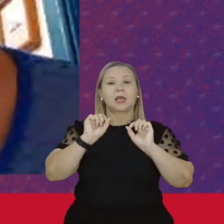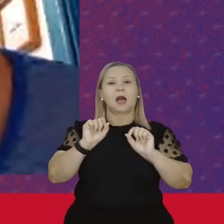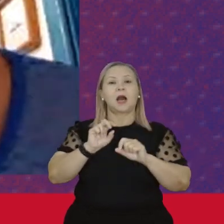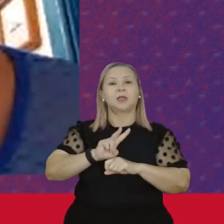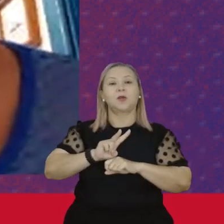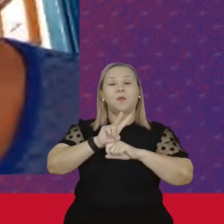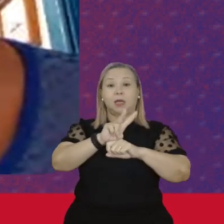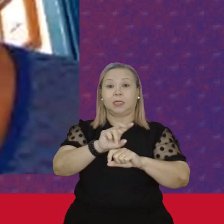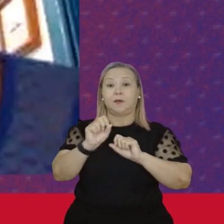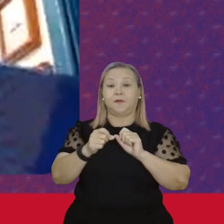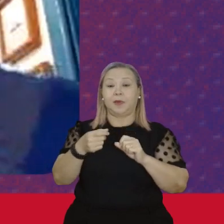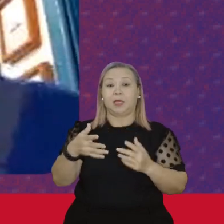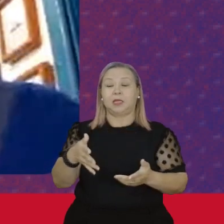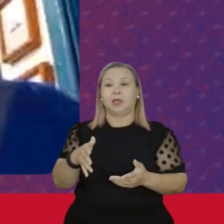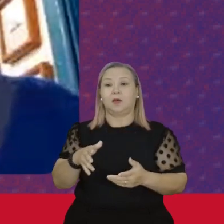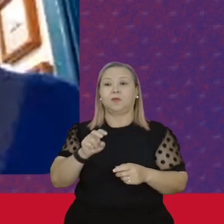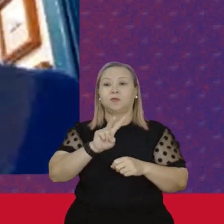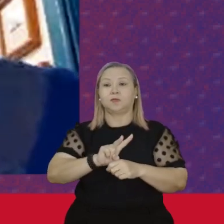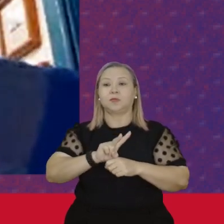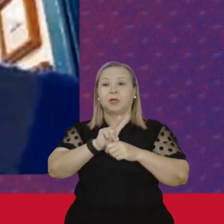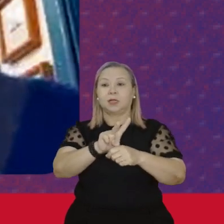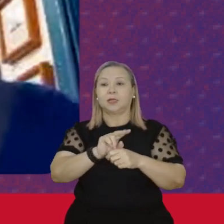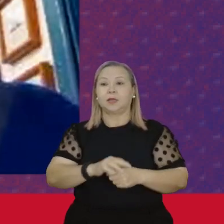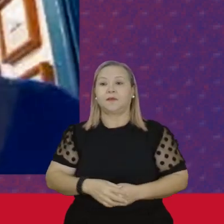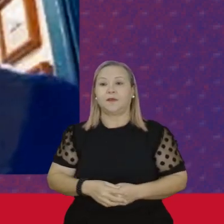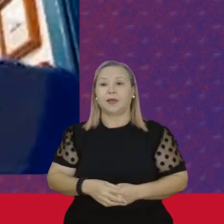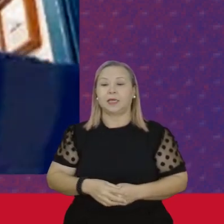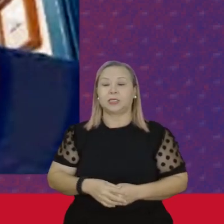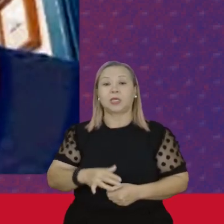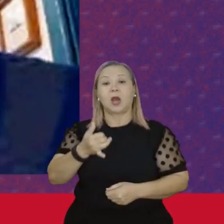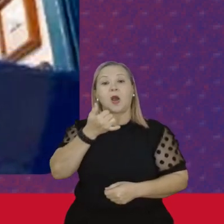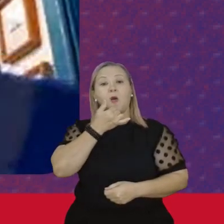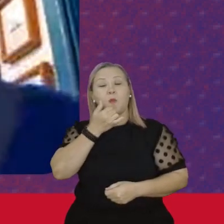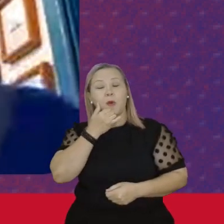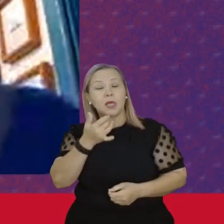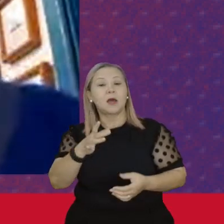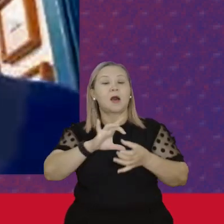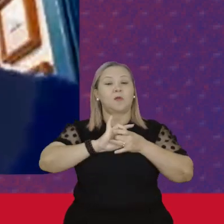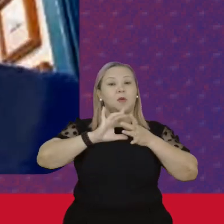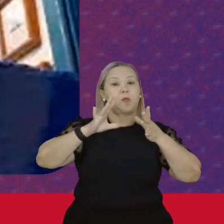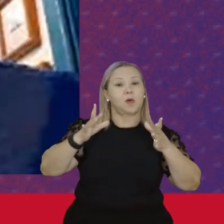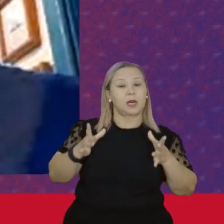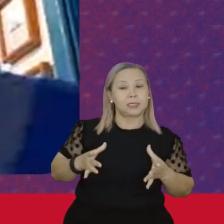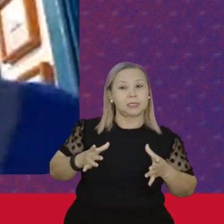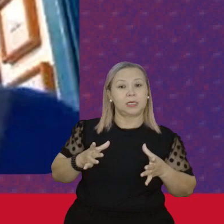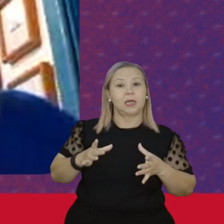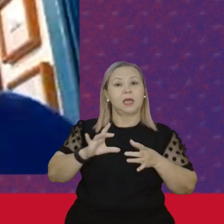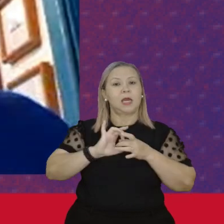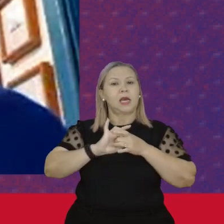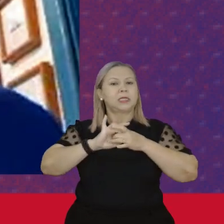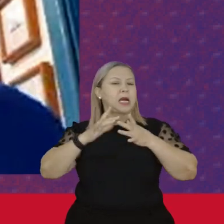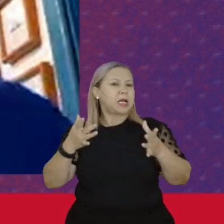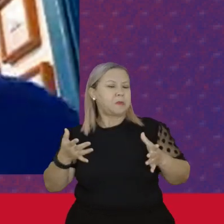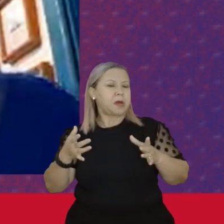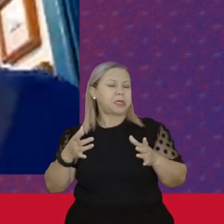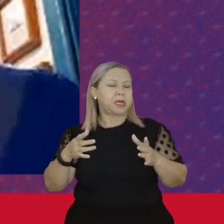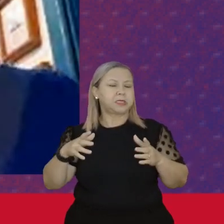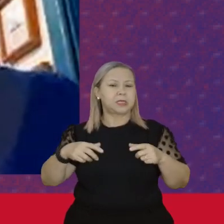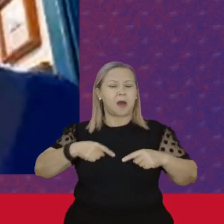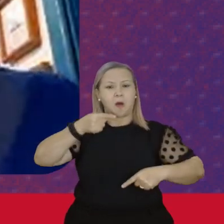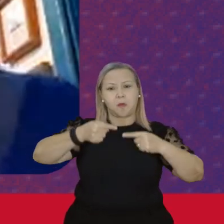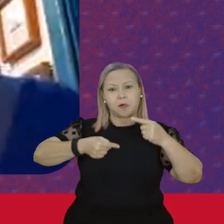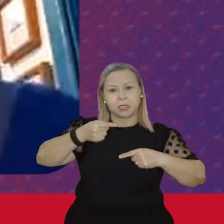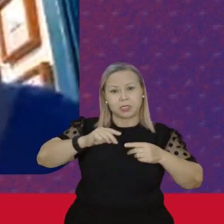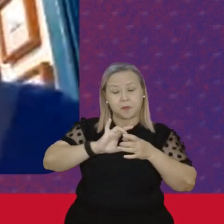as bandeiras, chamadas bandeiras gerais, a anistia, a democracia, liberdades políticas, né? Liberdade